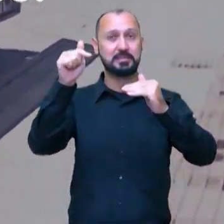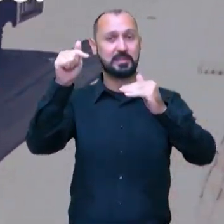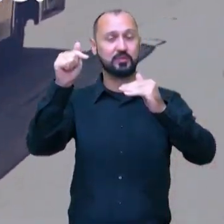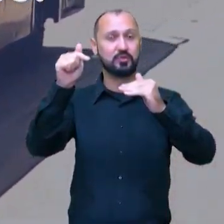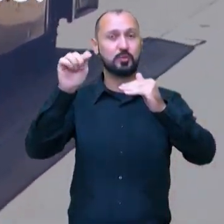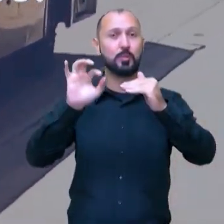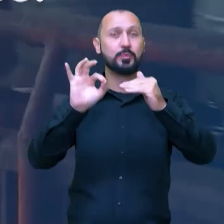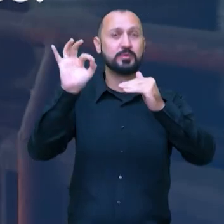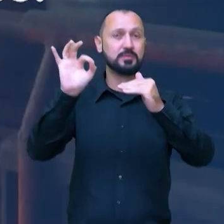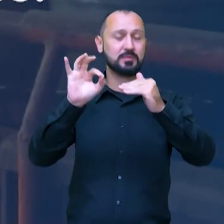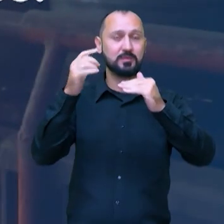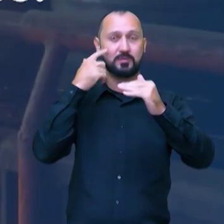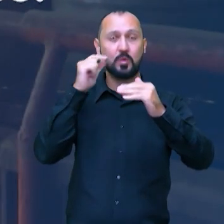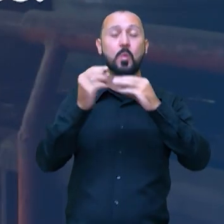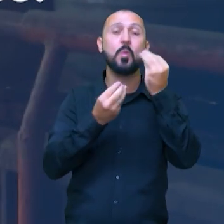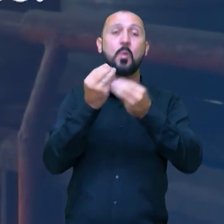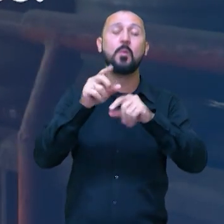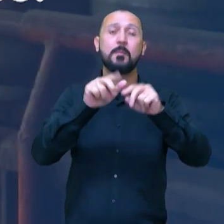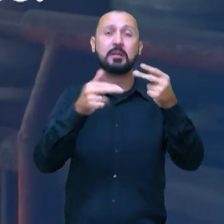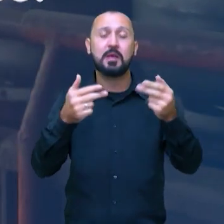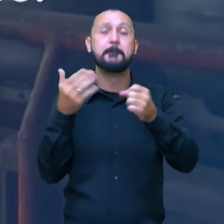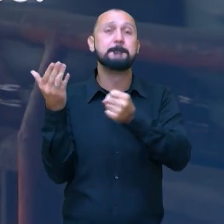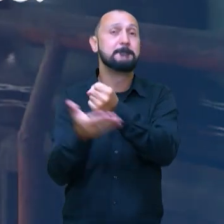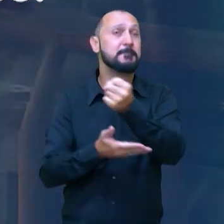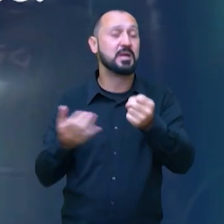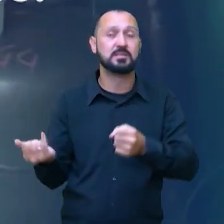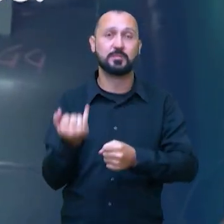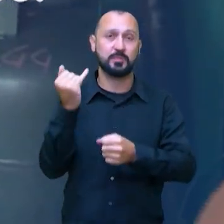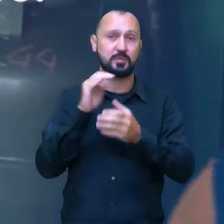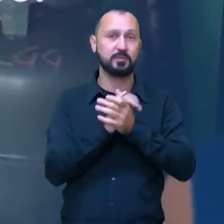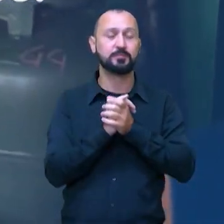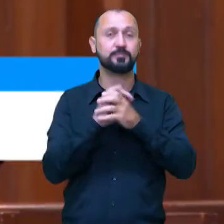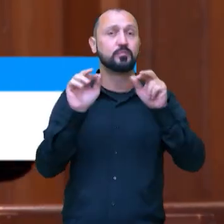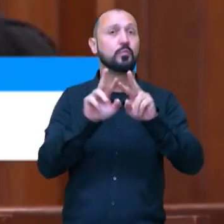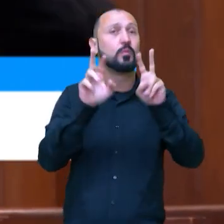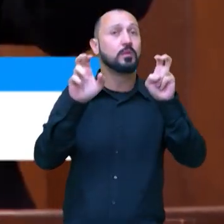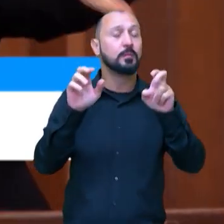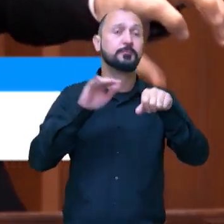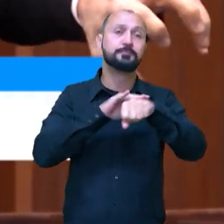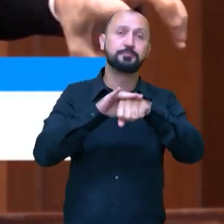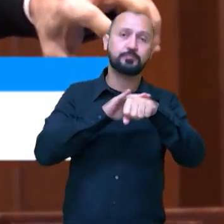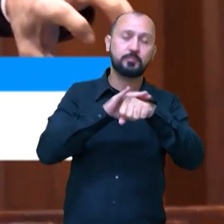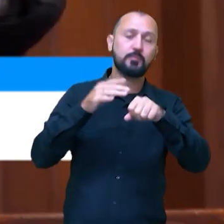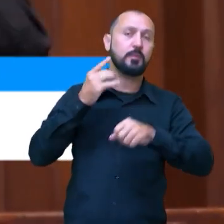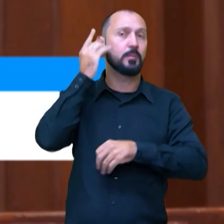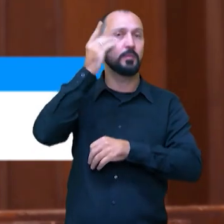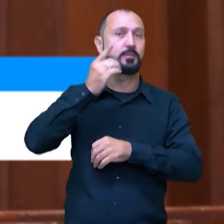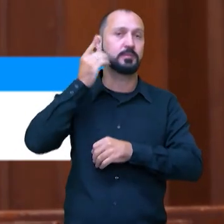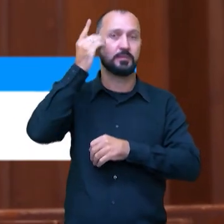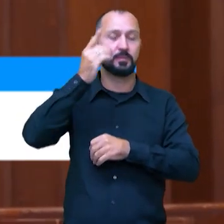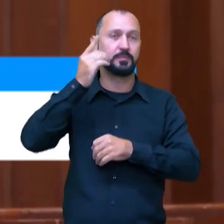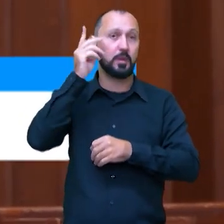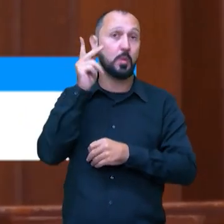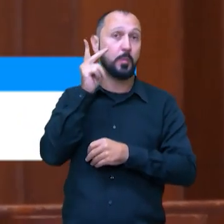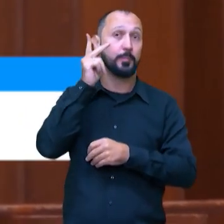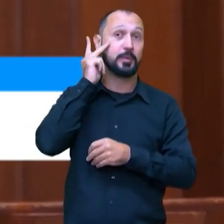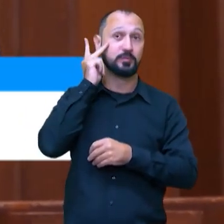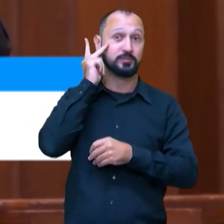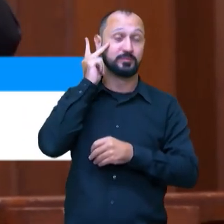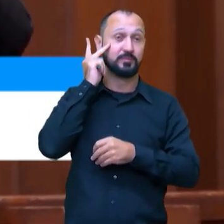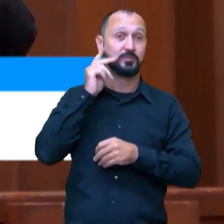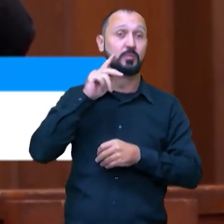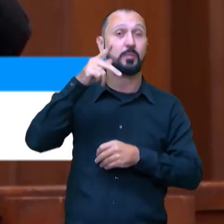esses setores, classificando-os como produtos essenciais. O tema foi abordado pelo deputado Paulo Duarte,